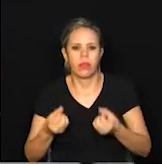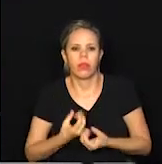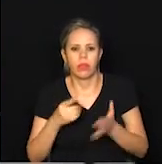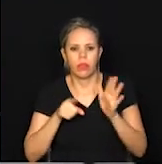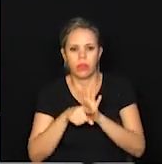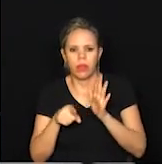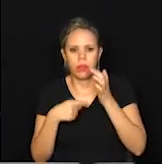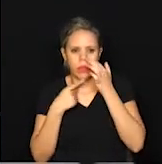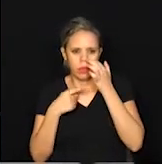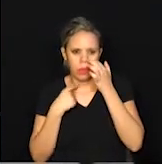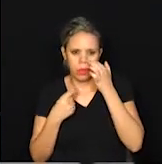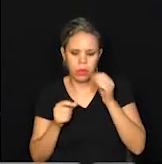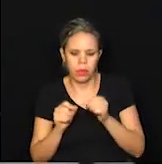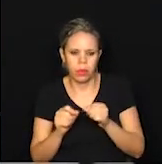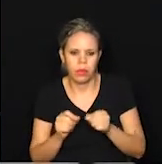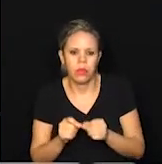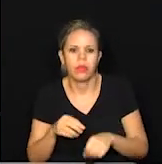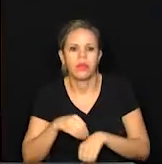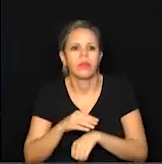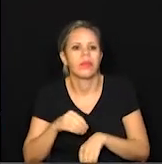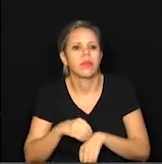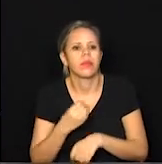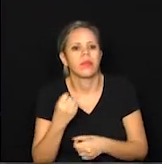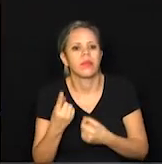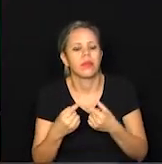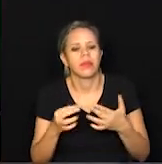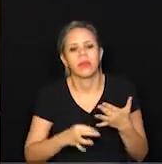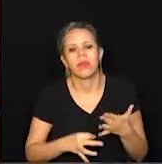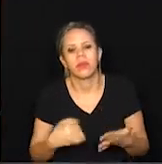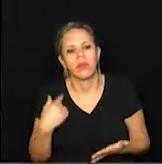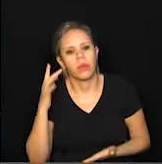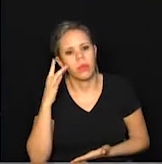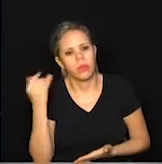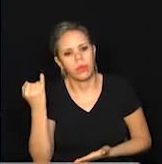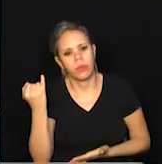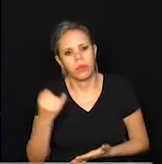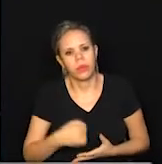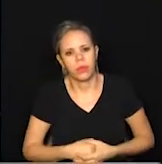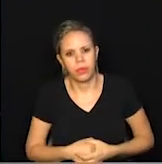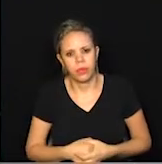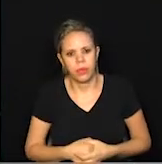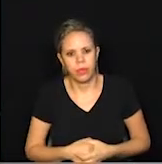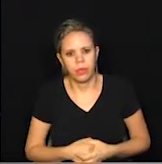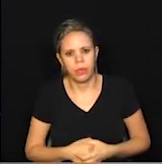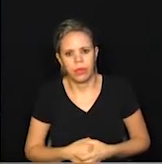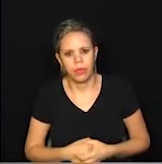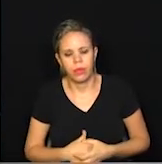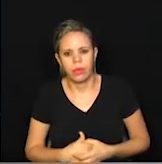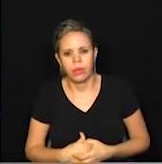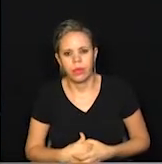foram feitas e trazer aqui alguns elementos que eu considero que são importantes, né?